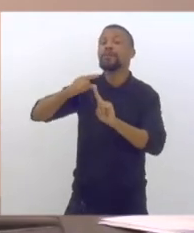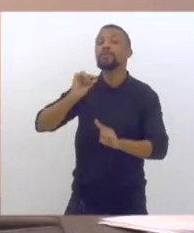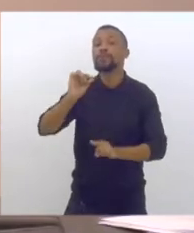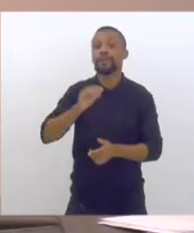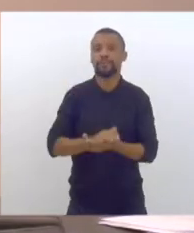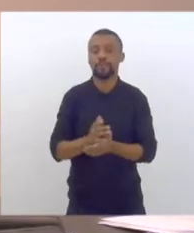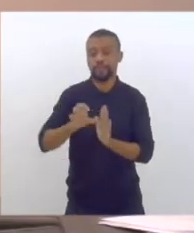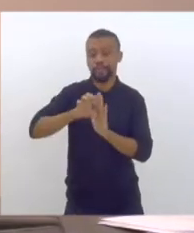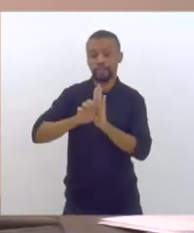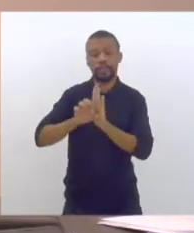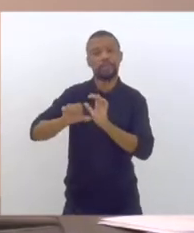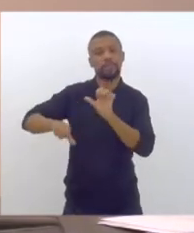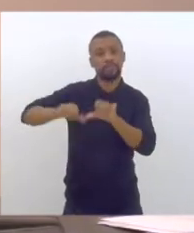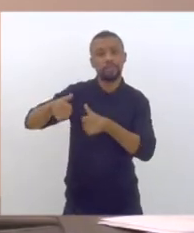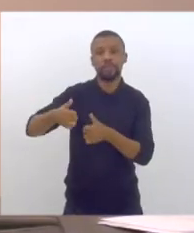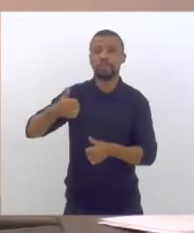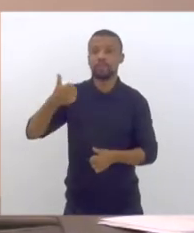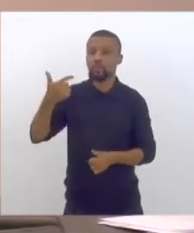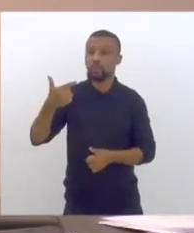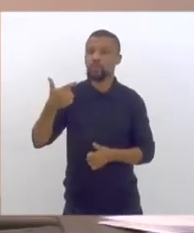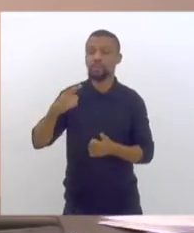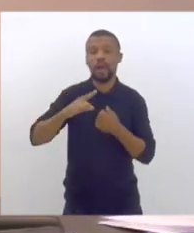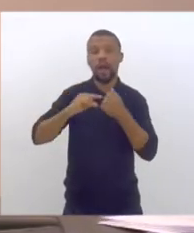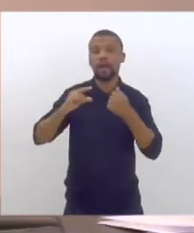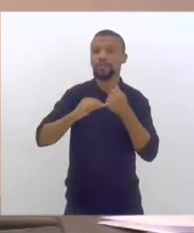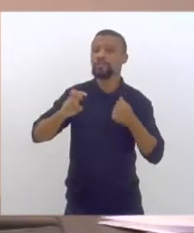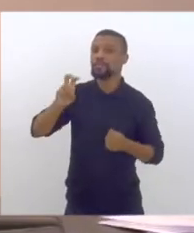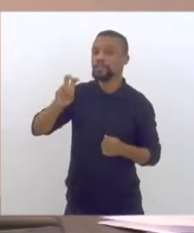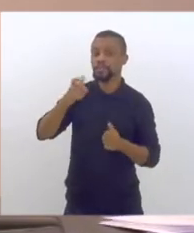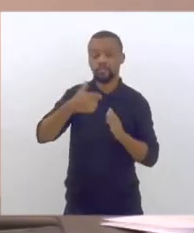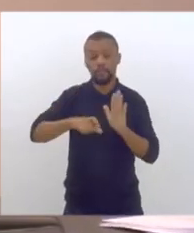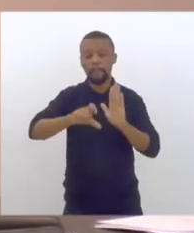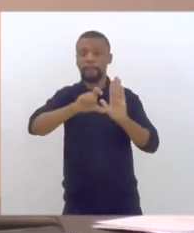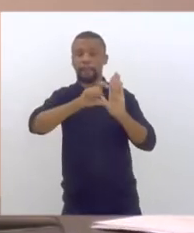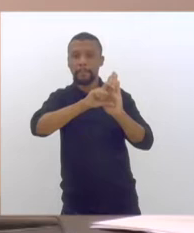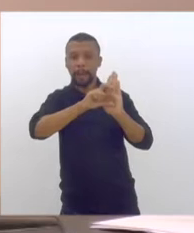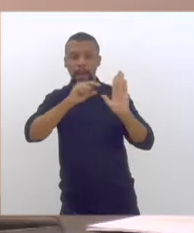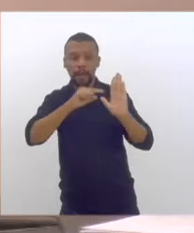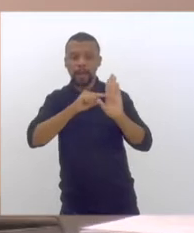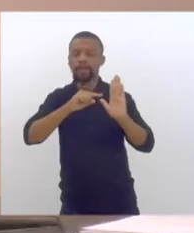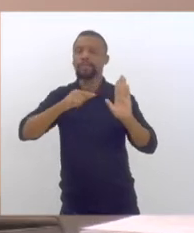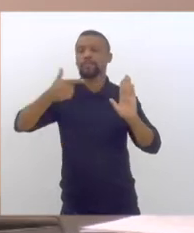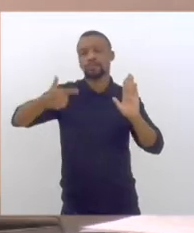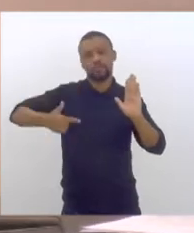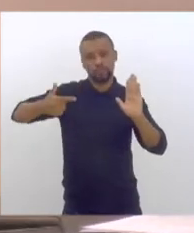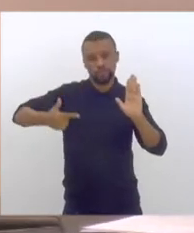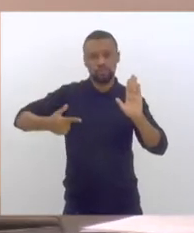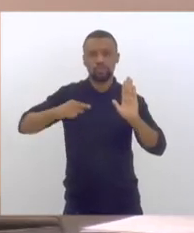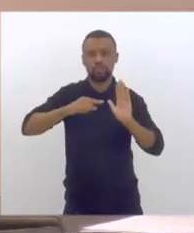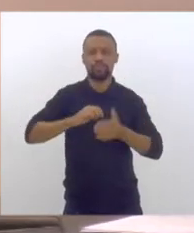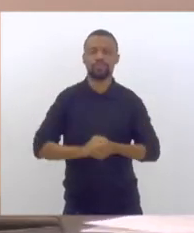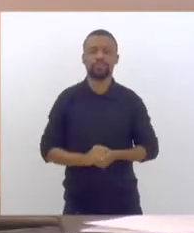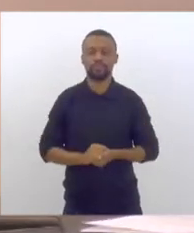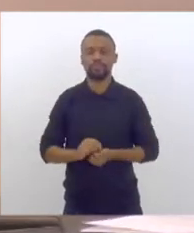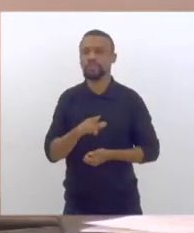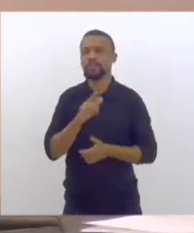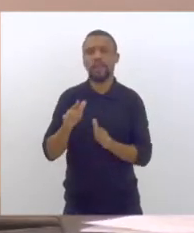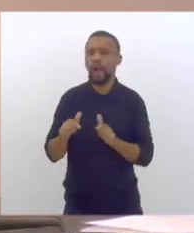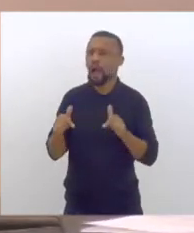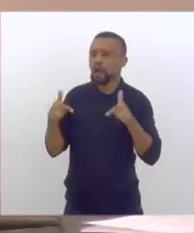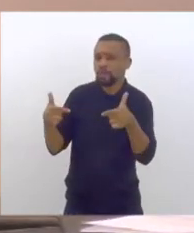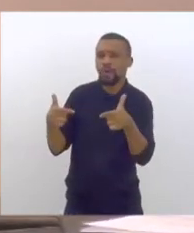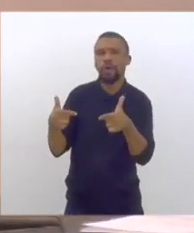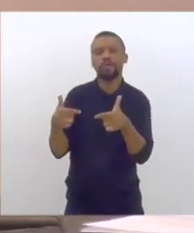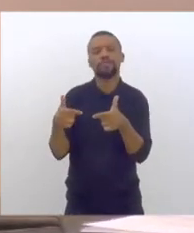modificativa dois Artigo 5º parágrafo segundo o senhor diz que os pro e